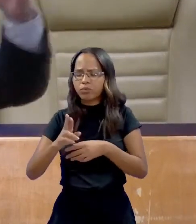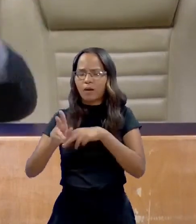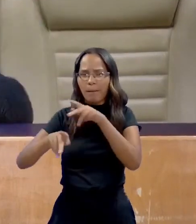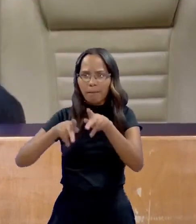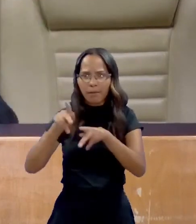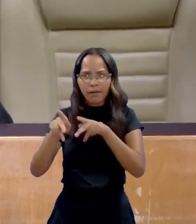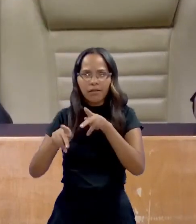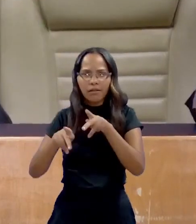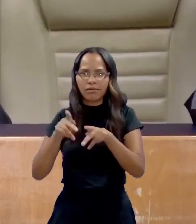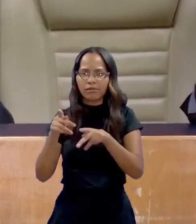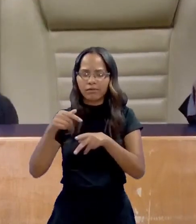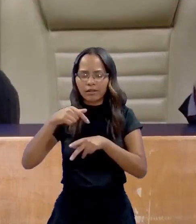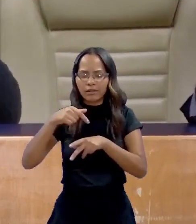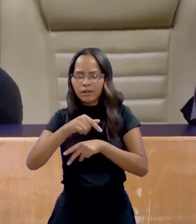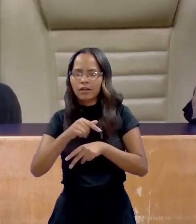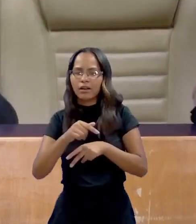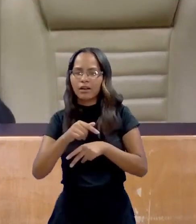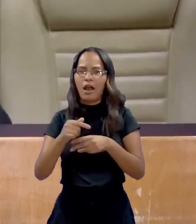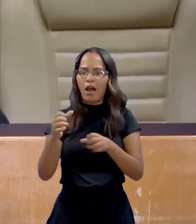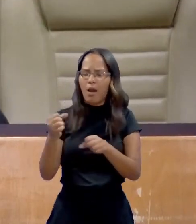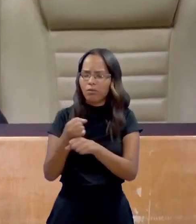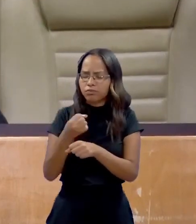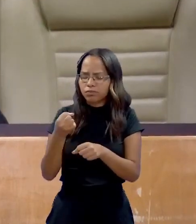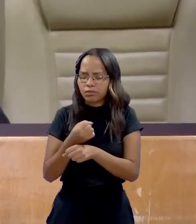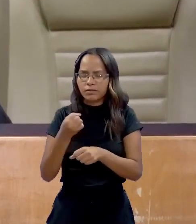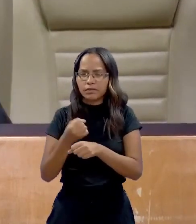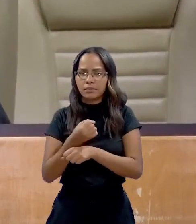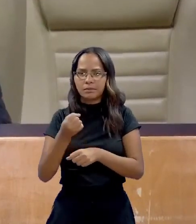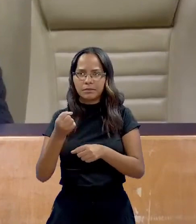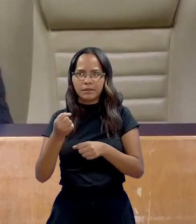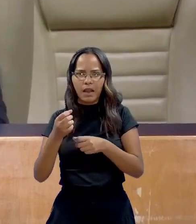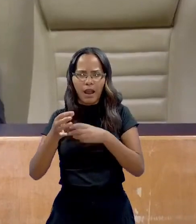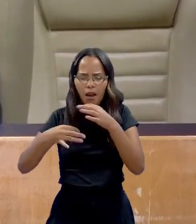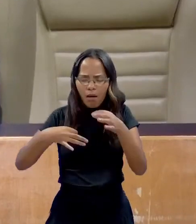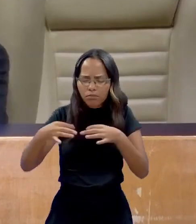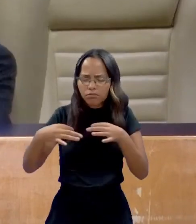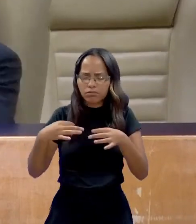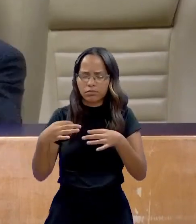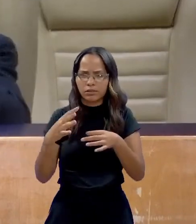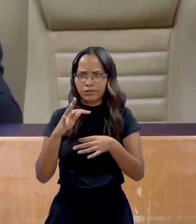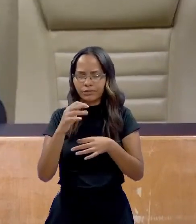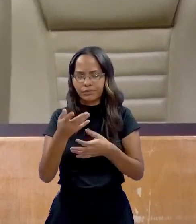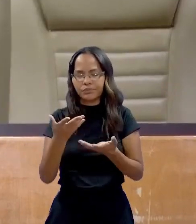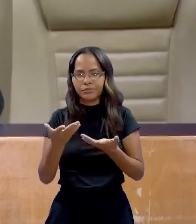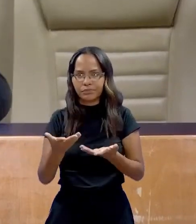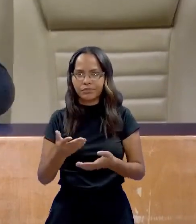de toda a região nossa, que sofre aquele asfalto com péssima qualidade. Muito obrigado, presidente.